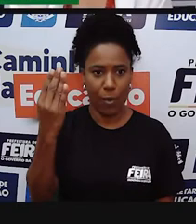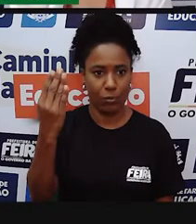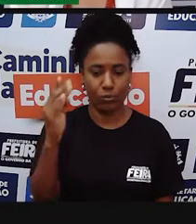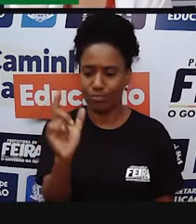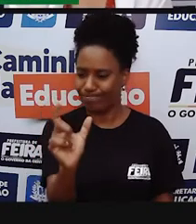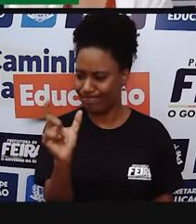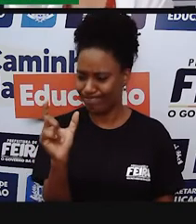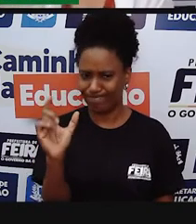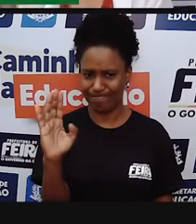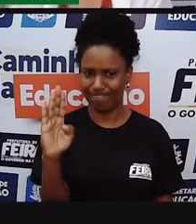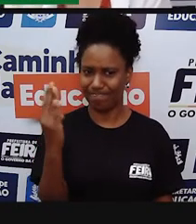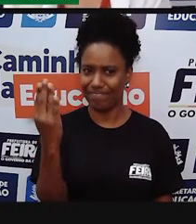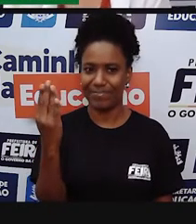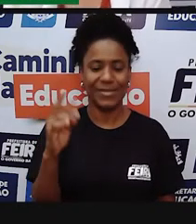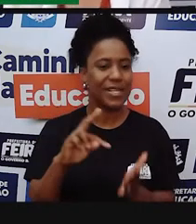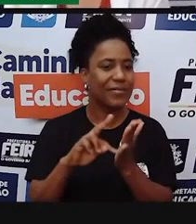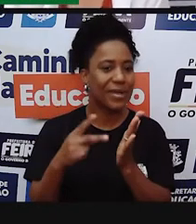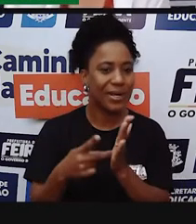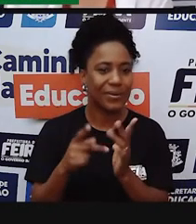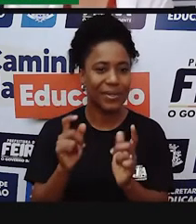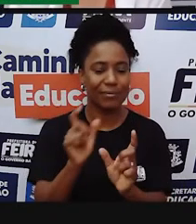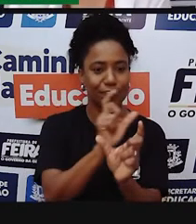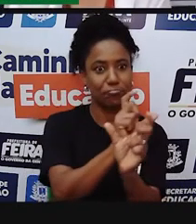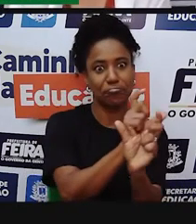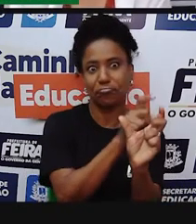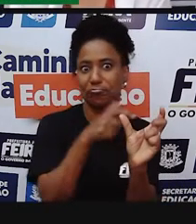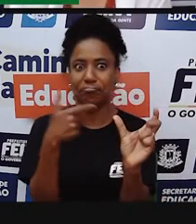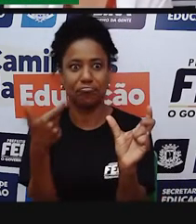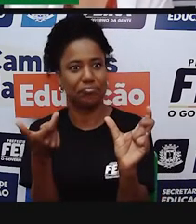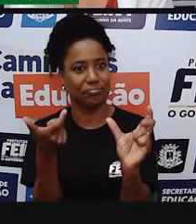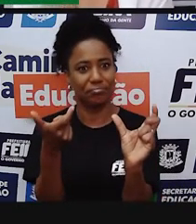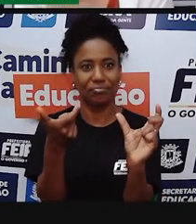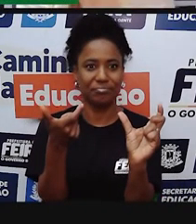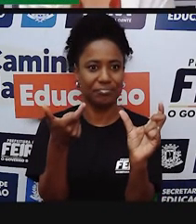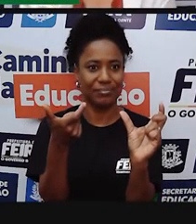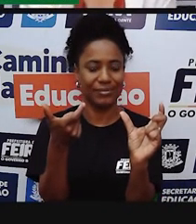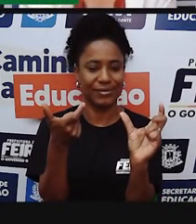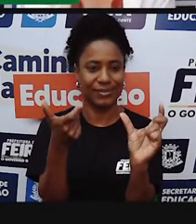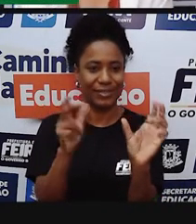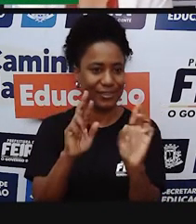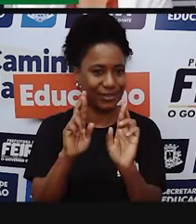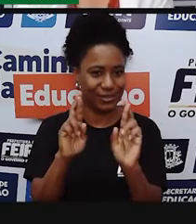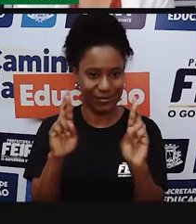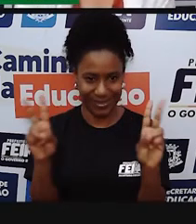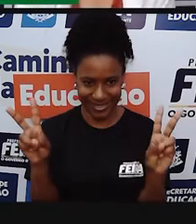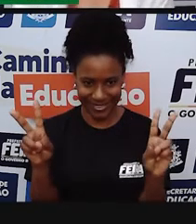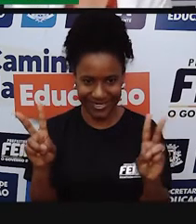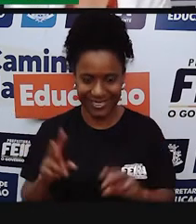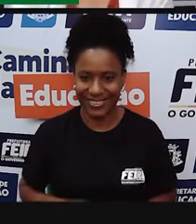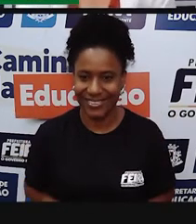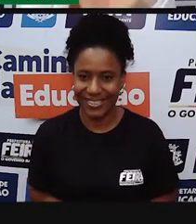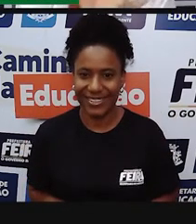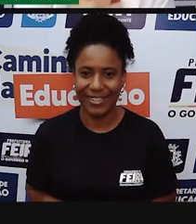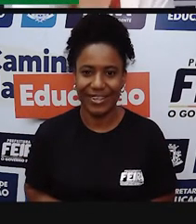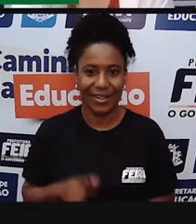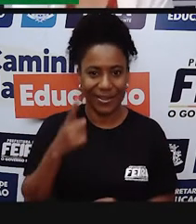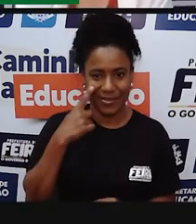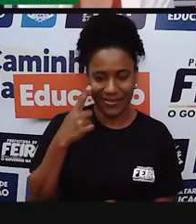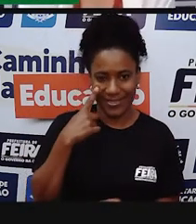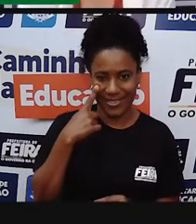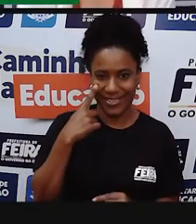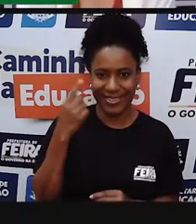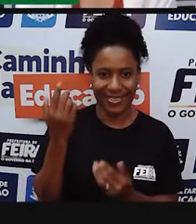parents mais significado é diferente olha por exemplo na nossa tela o título